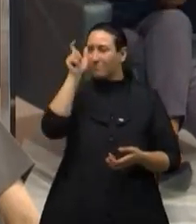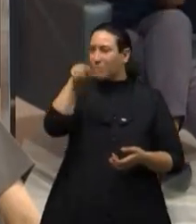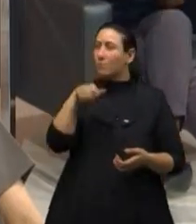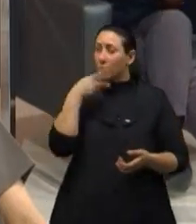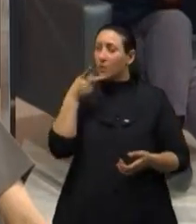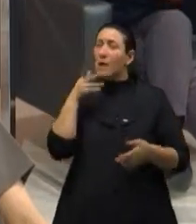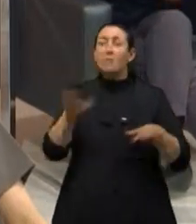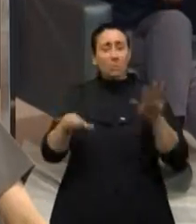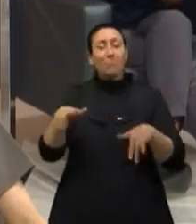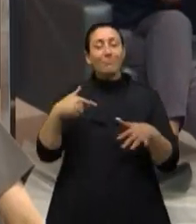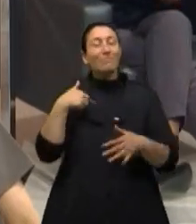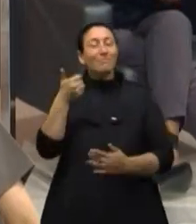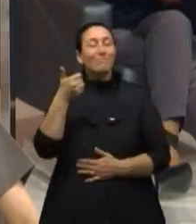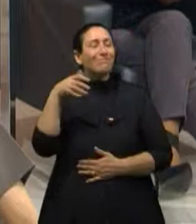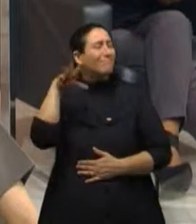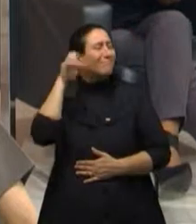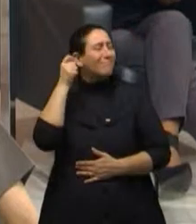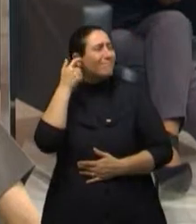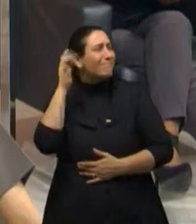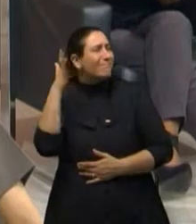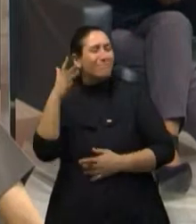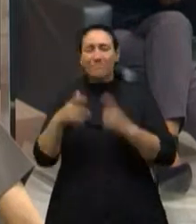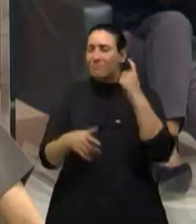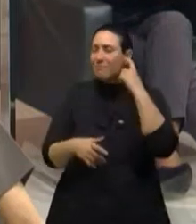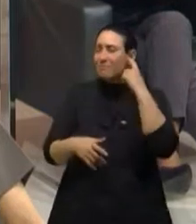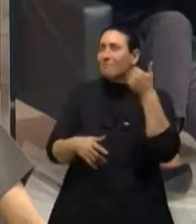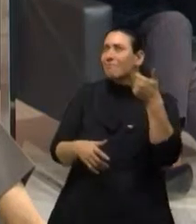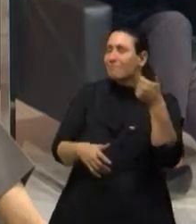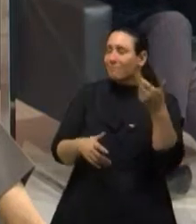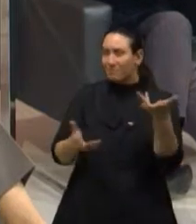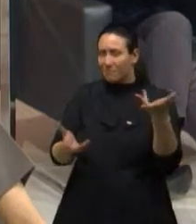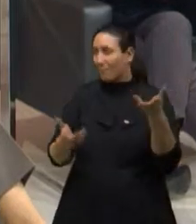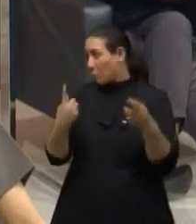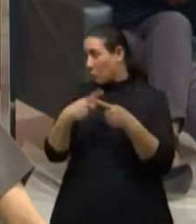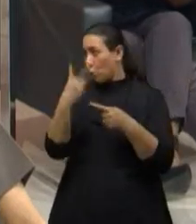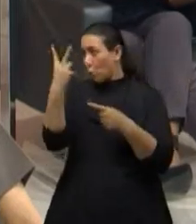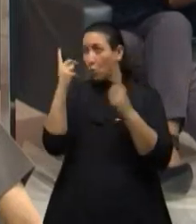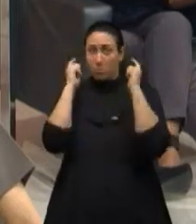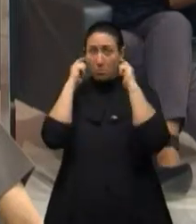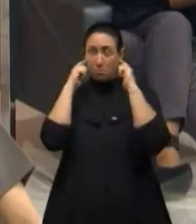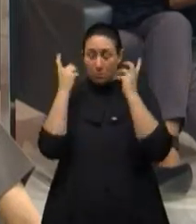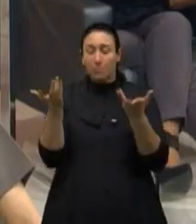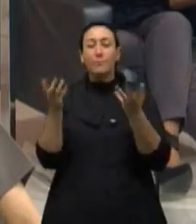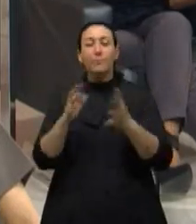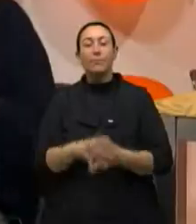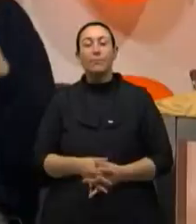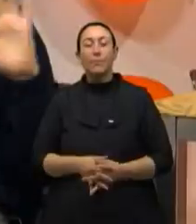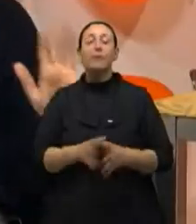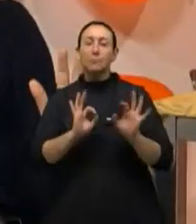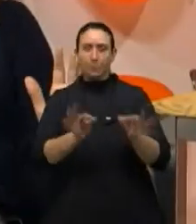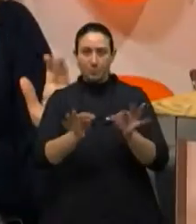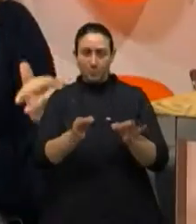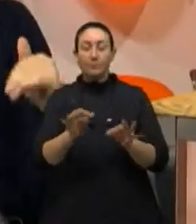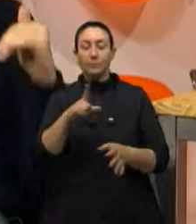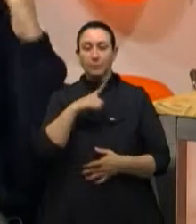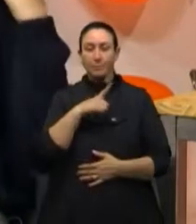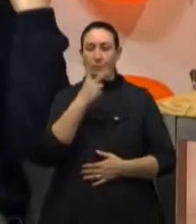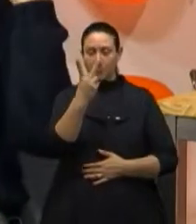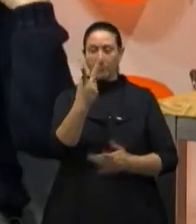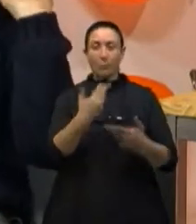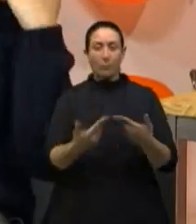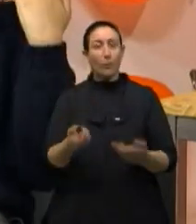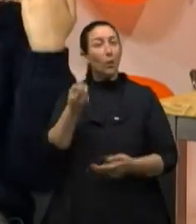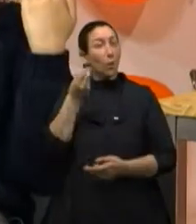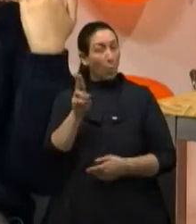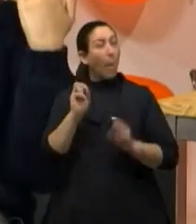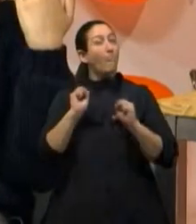disse às vezes de um lado a gente não ouve bem tá é que nós temos dois ouvidos exatamente então tem duas coisas Ou a gente